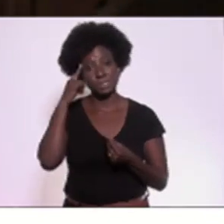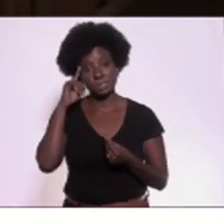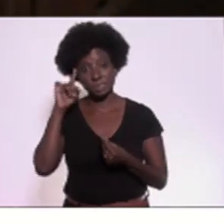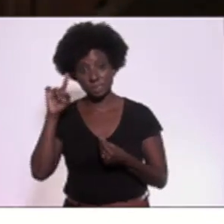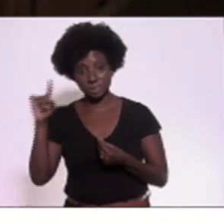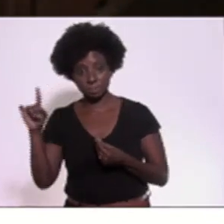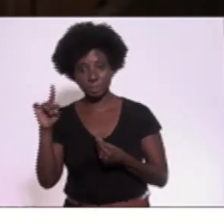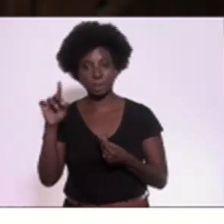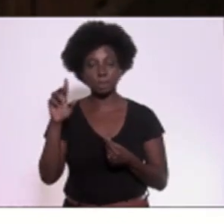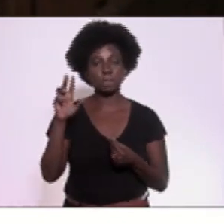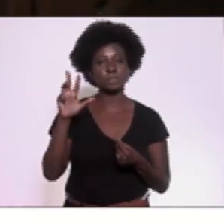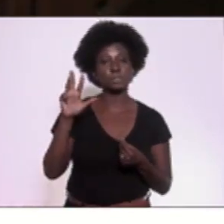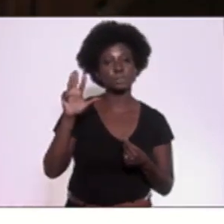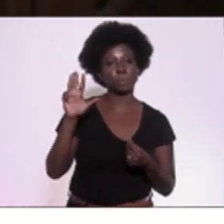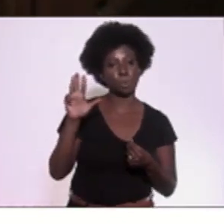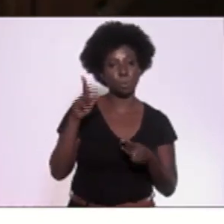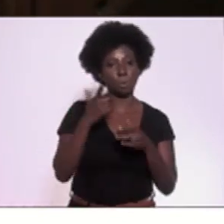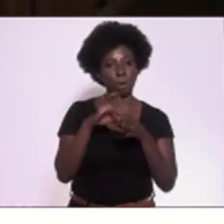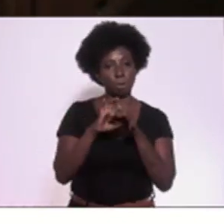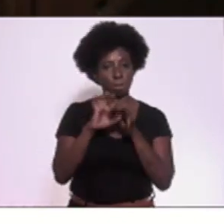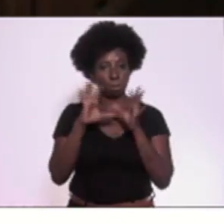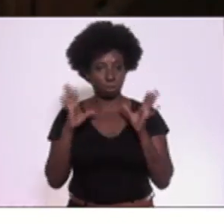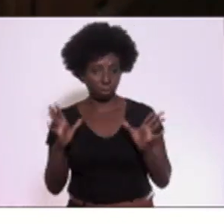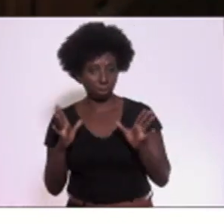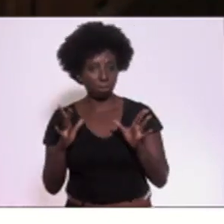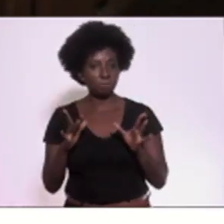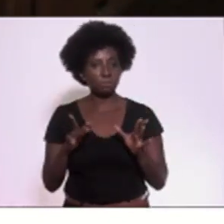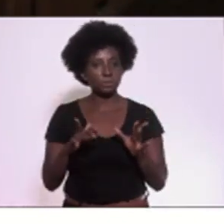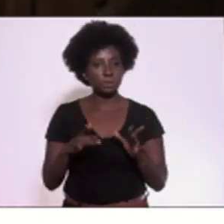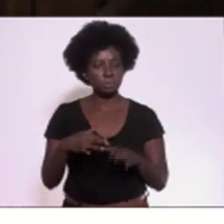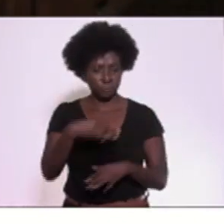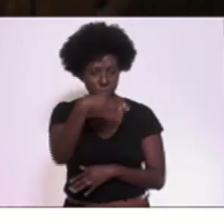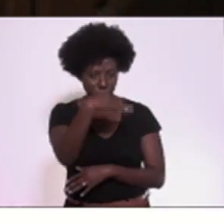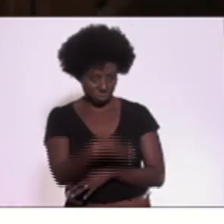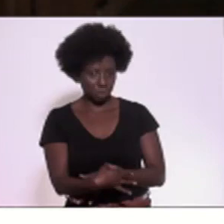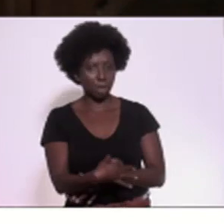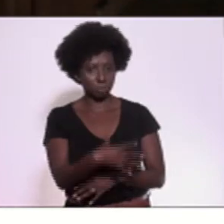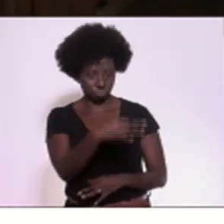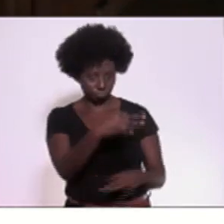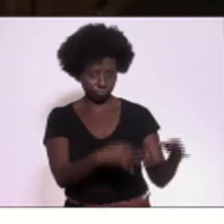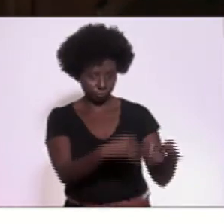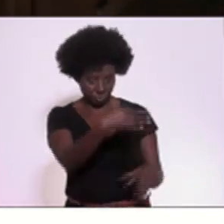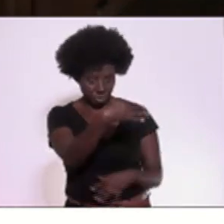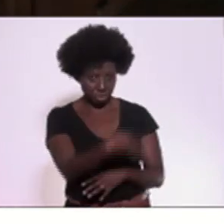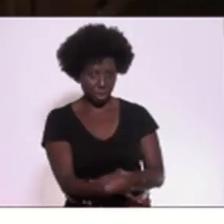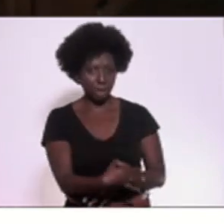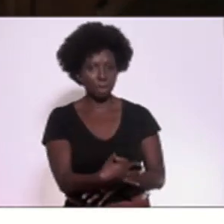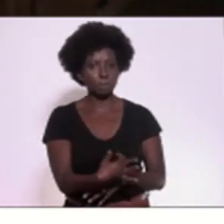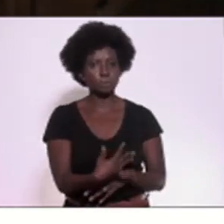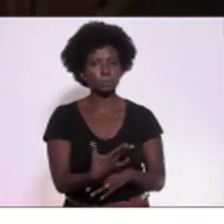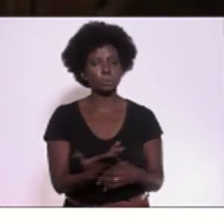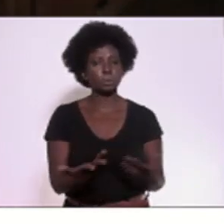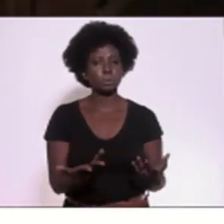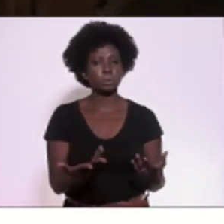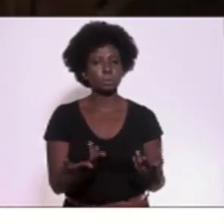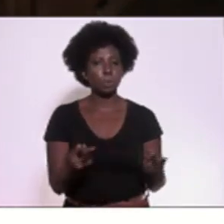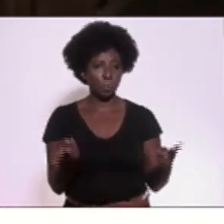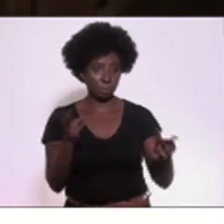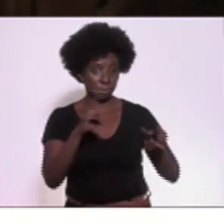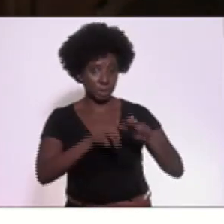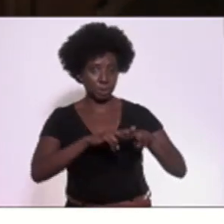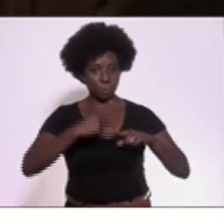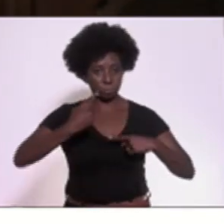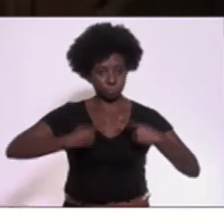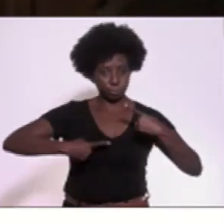de Lula livre, e fez-se justiça, de fato, com a prisão aí política